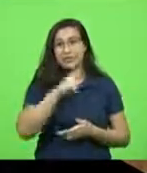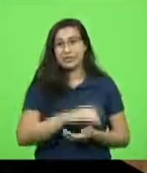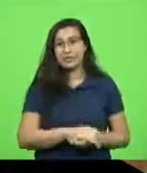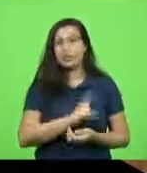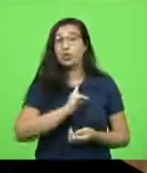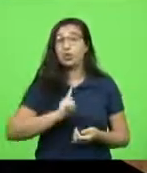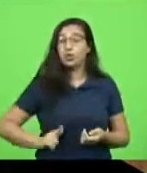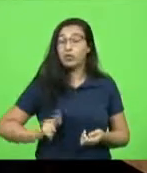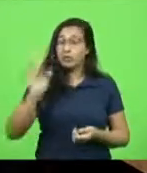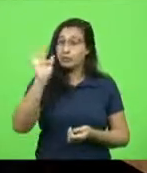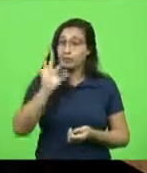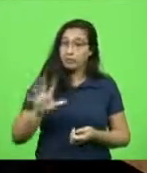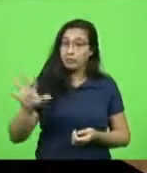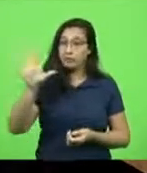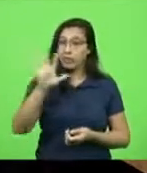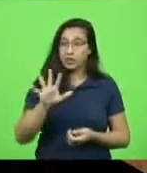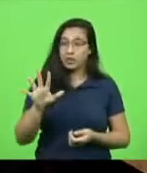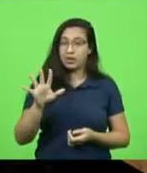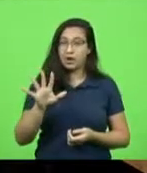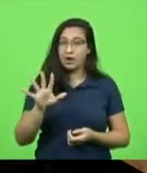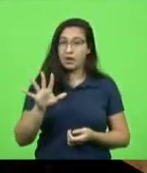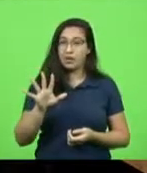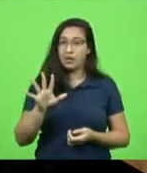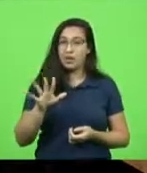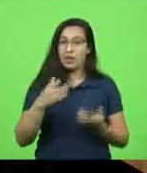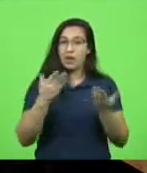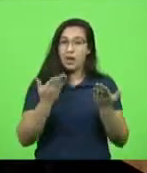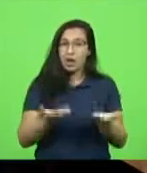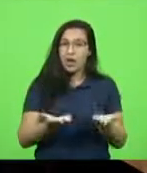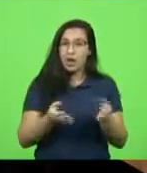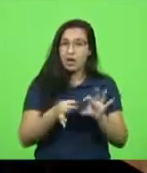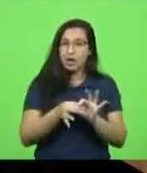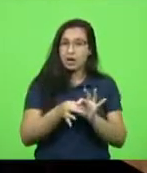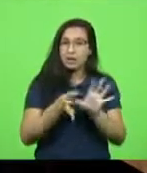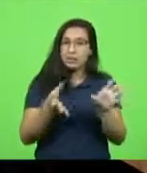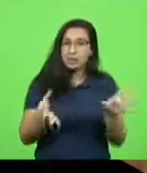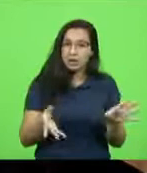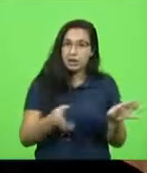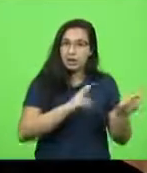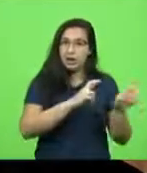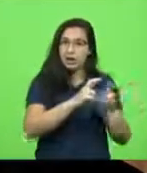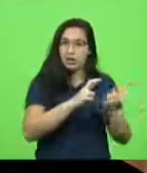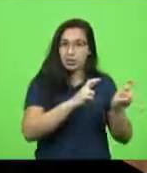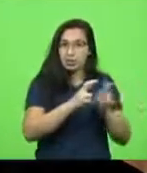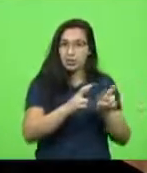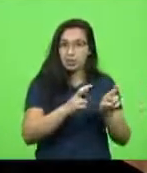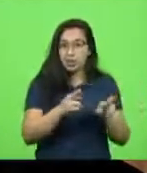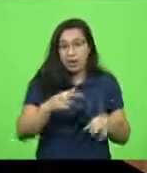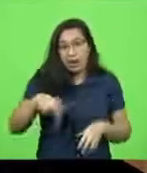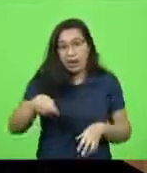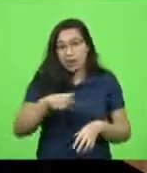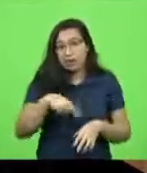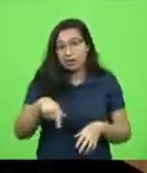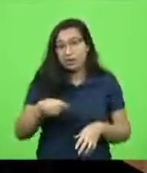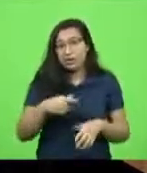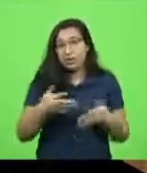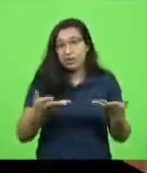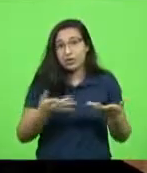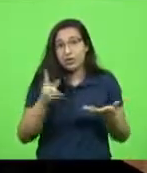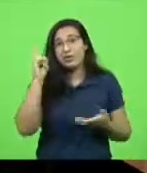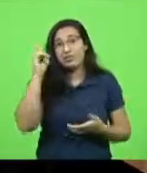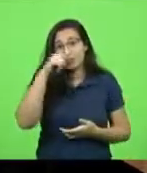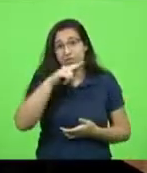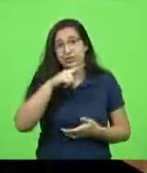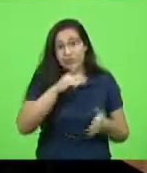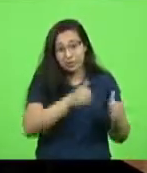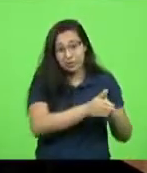governo federal não fazer concessões dessas rodovias nós infelizmente a nossa geração acho que vai ser difícil